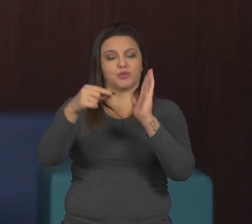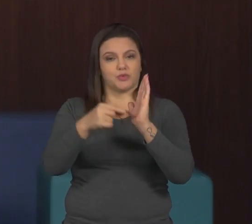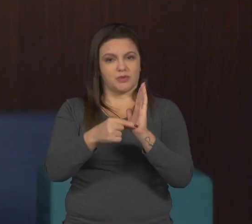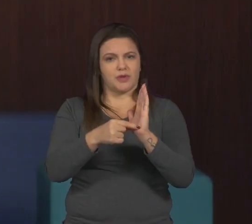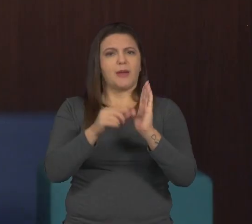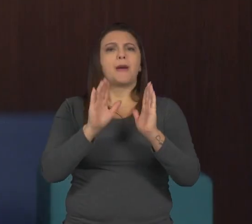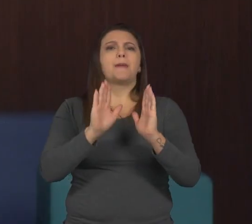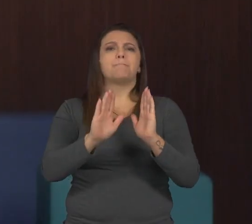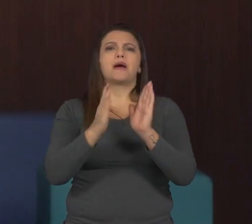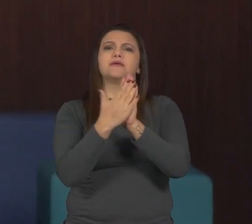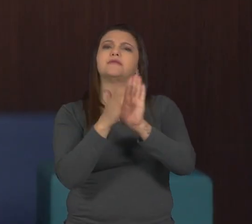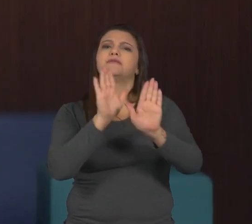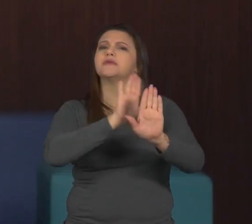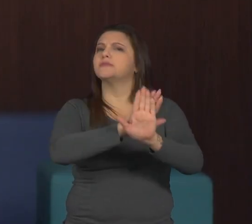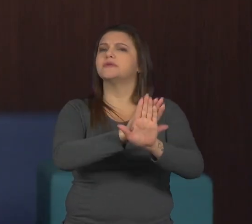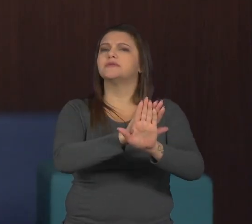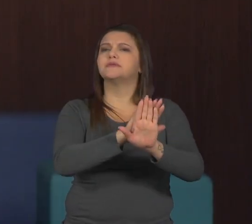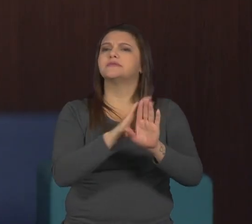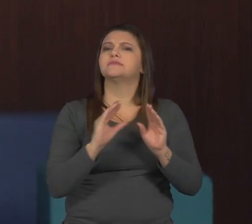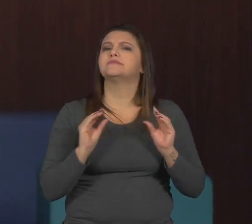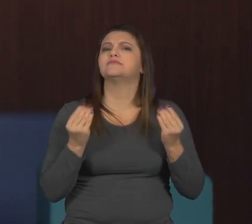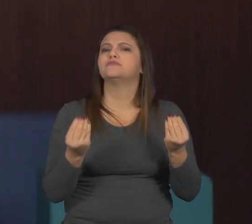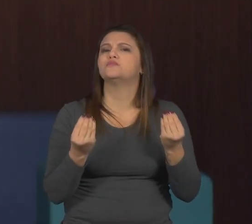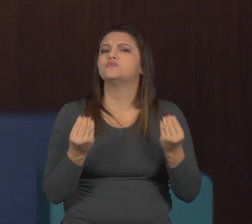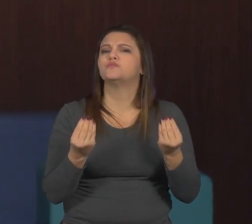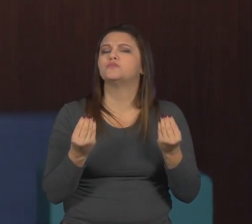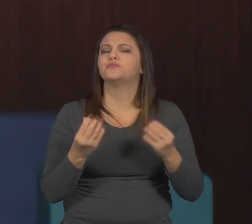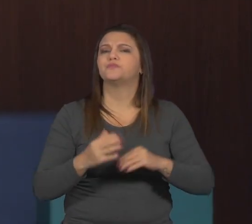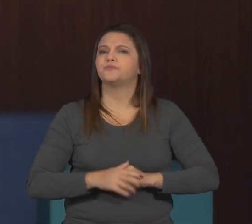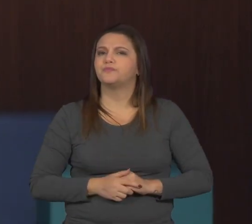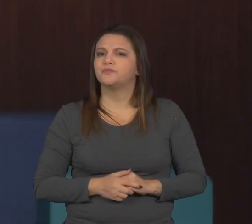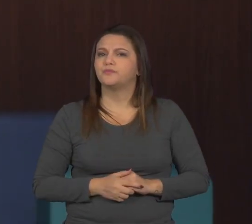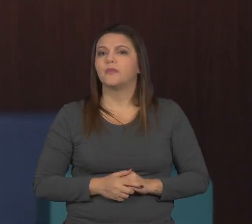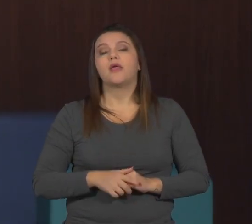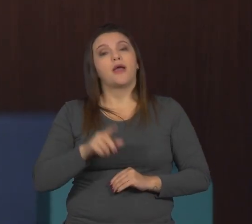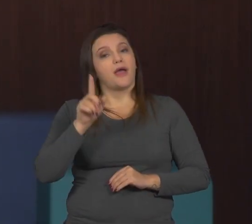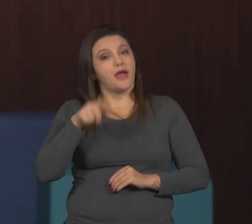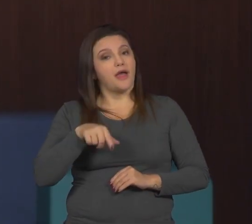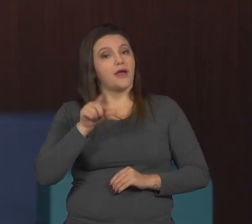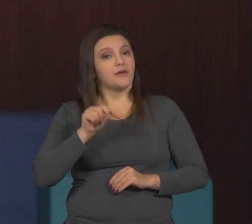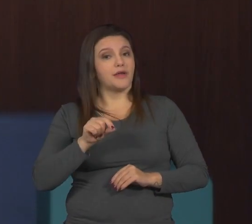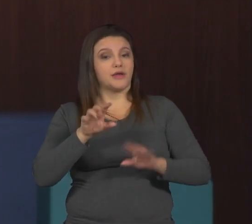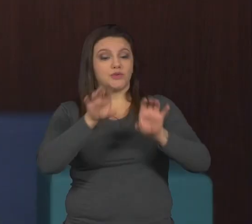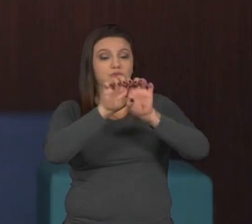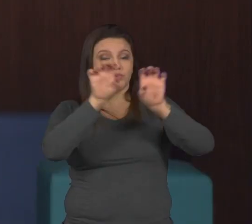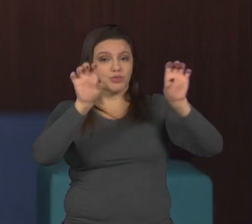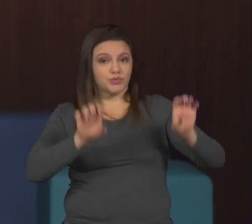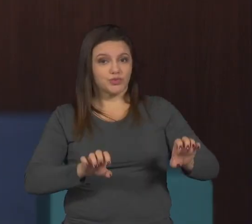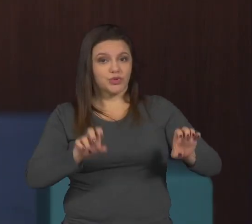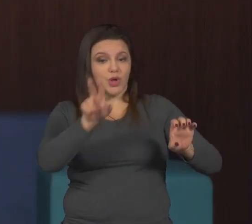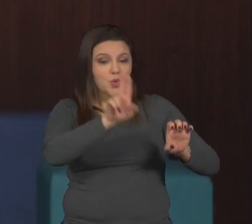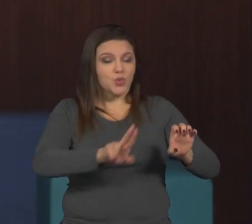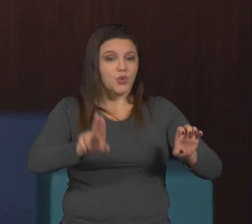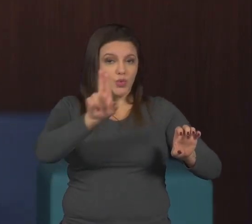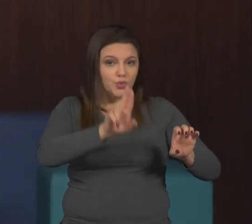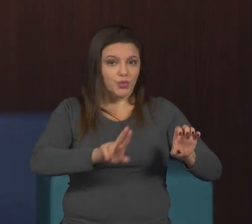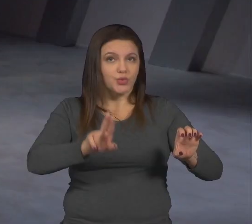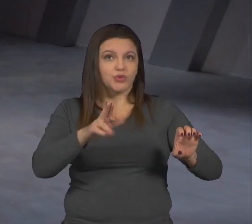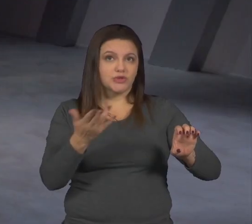são esses frameworks de aplicação? São estruturas que vocês usam, estruturas,